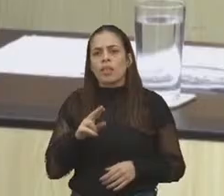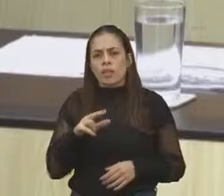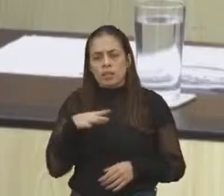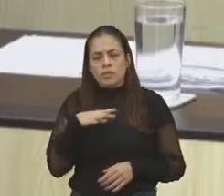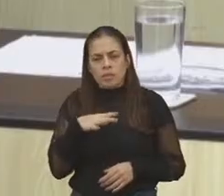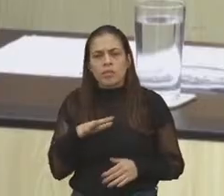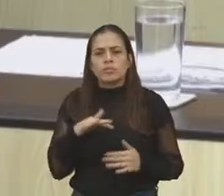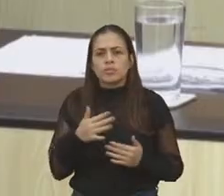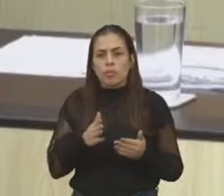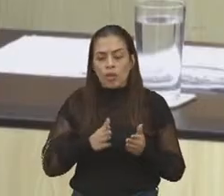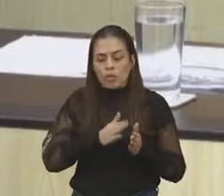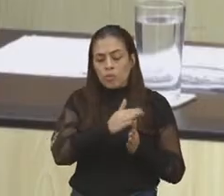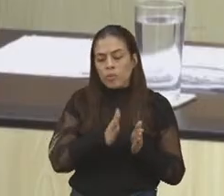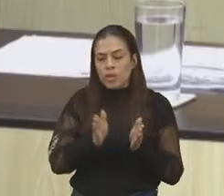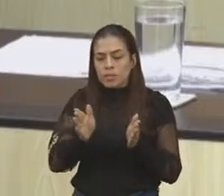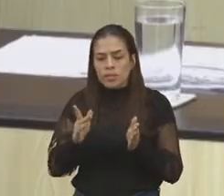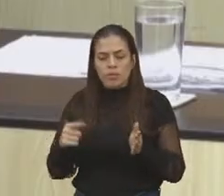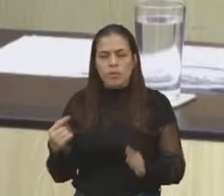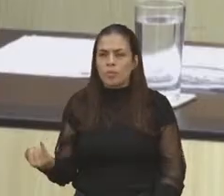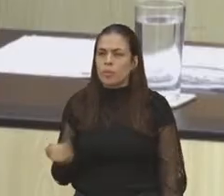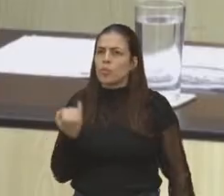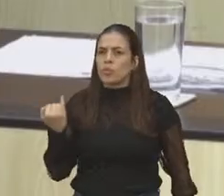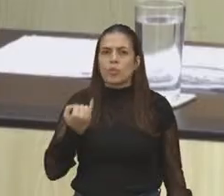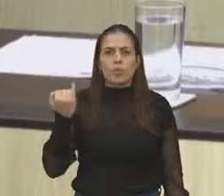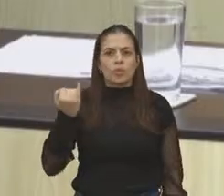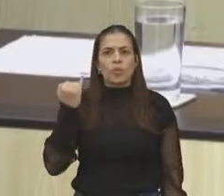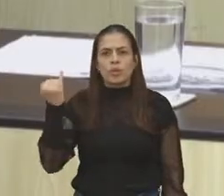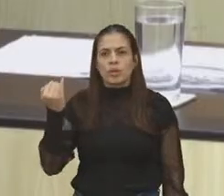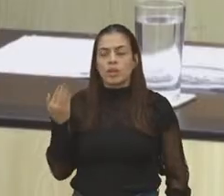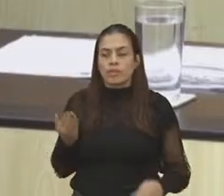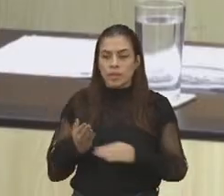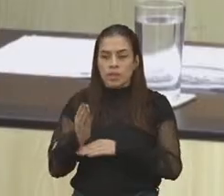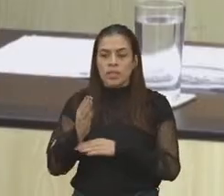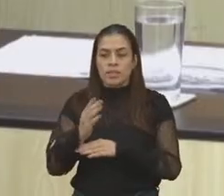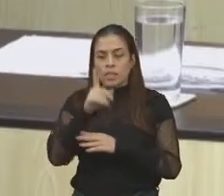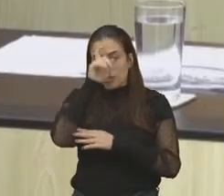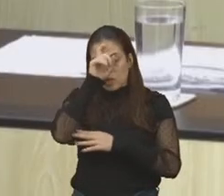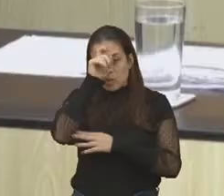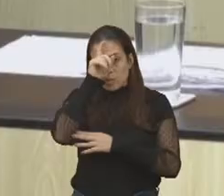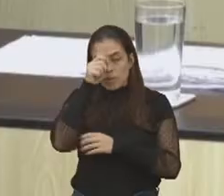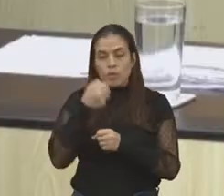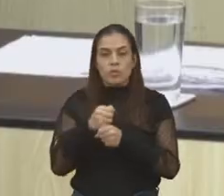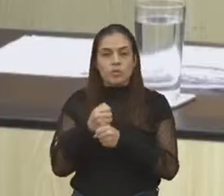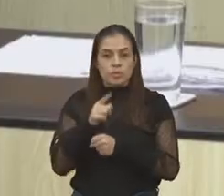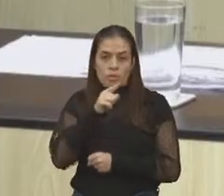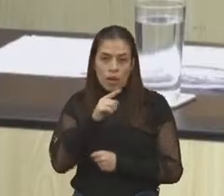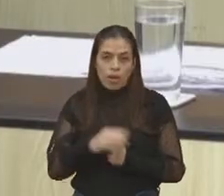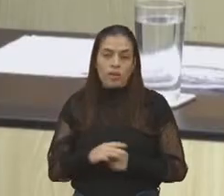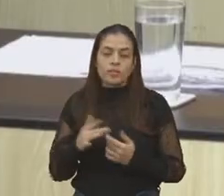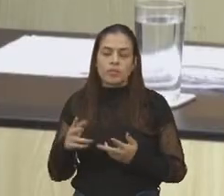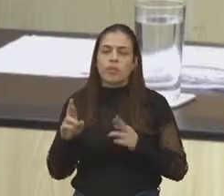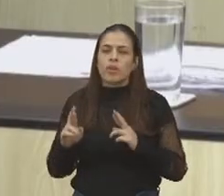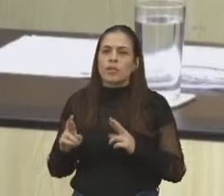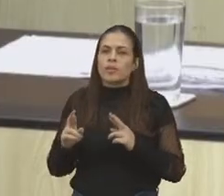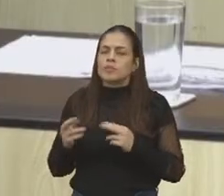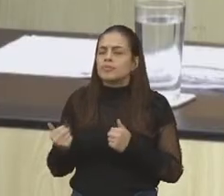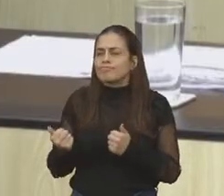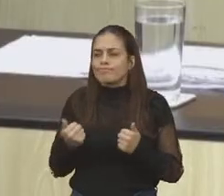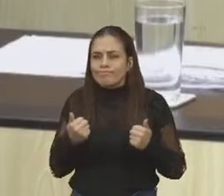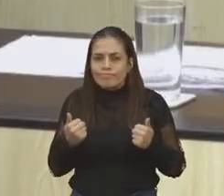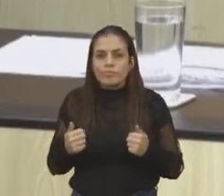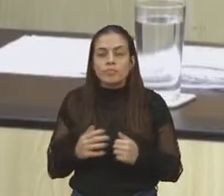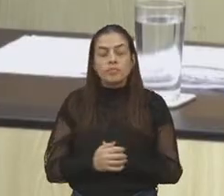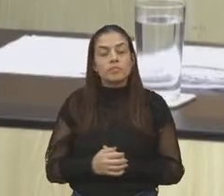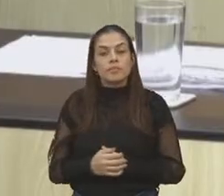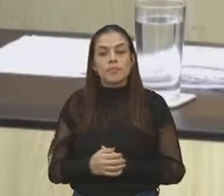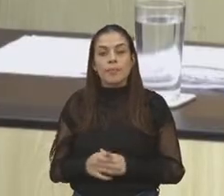ser fundamental também, ainda mais que vai dar acesso ao hospital municipal que vai ser lá construído, então a gente fica bem esperançoso. E também